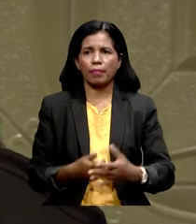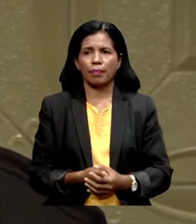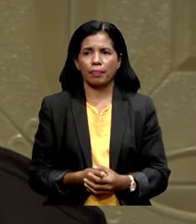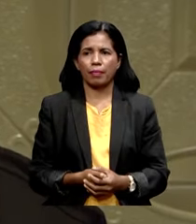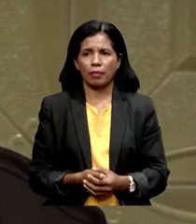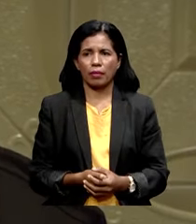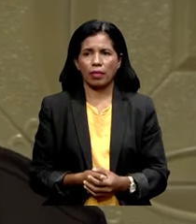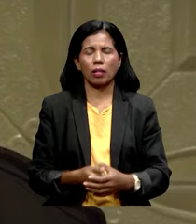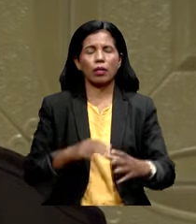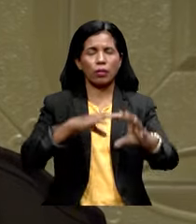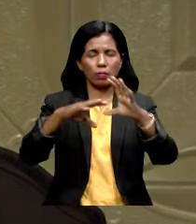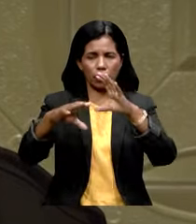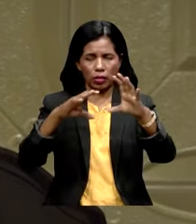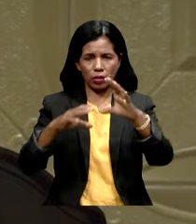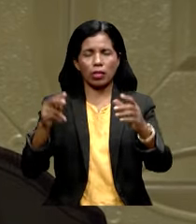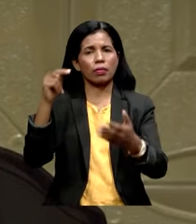de telecomunicação, né?